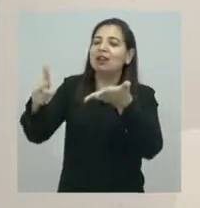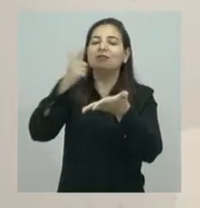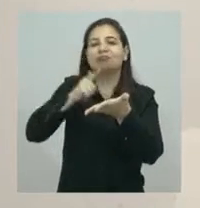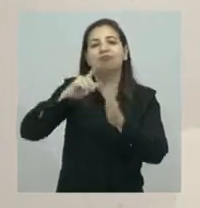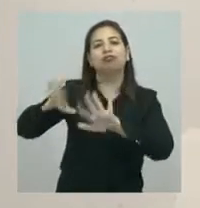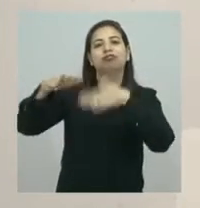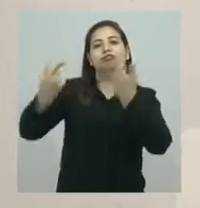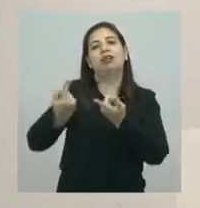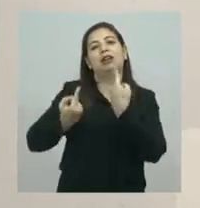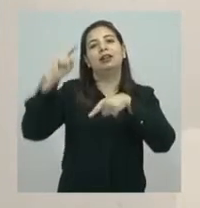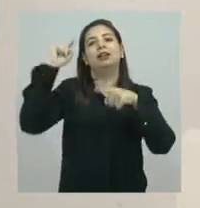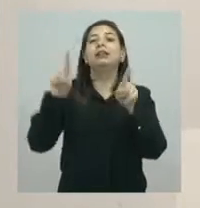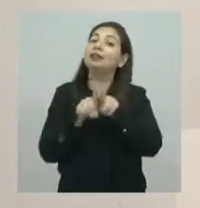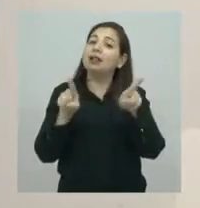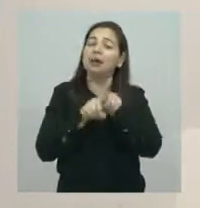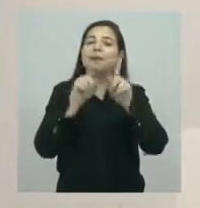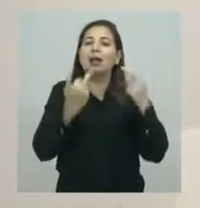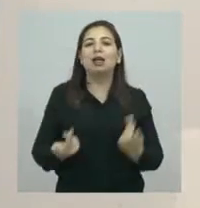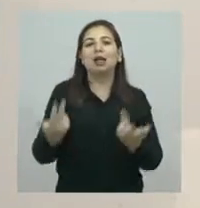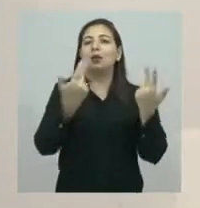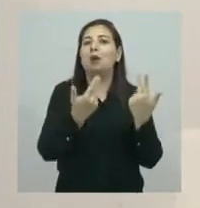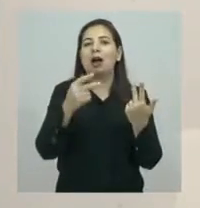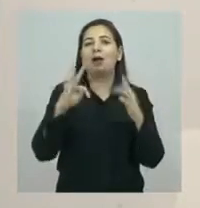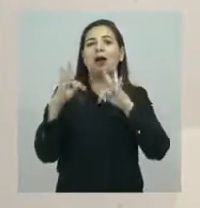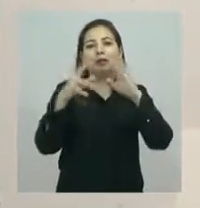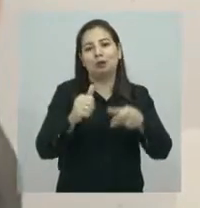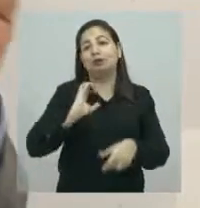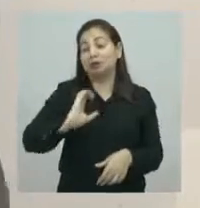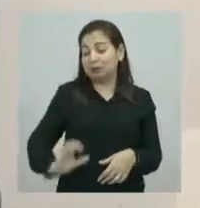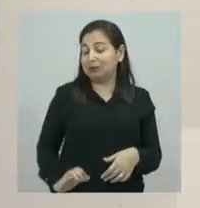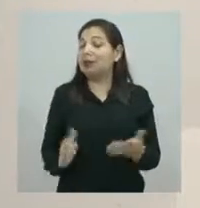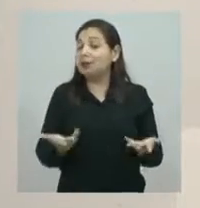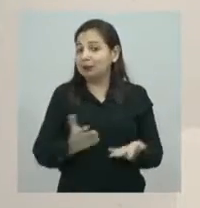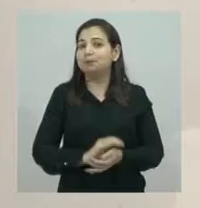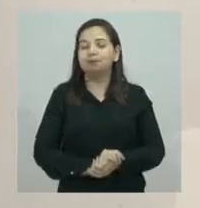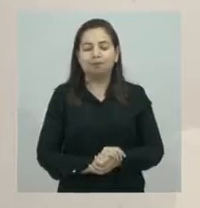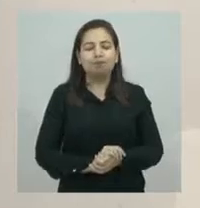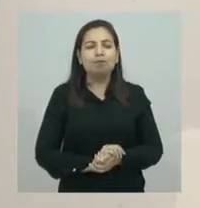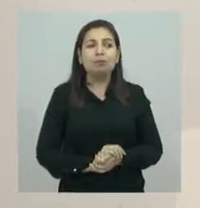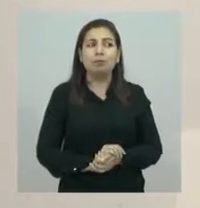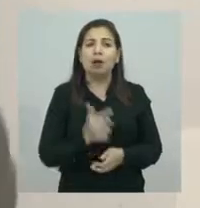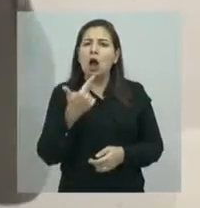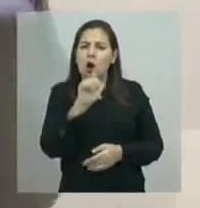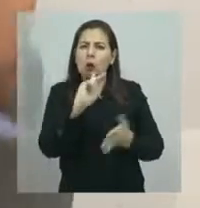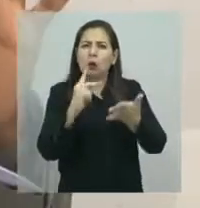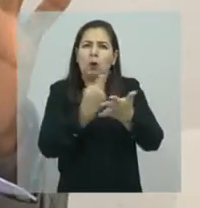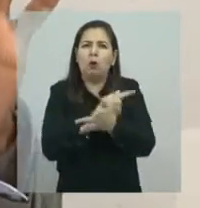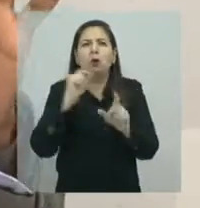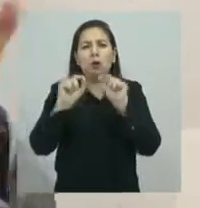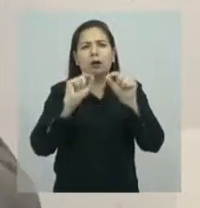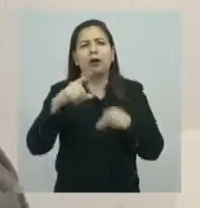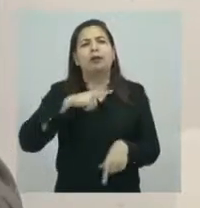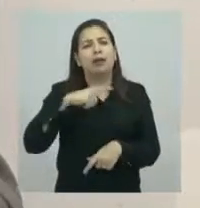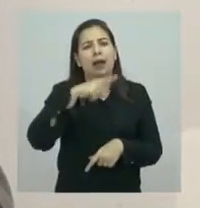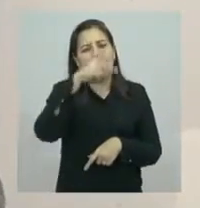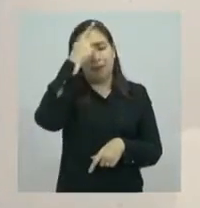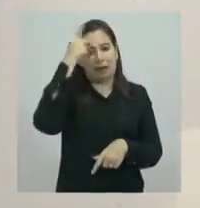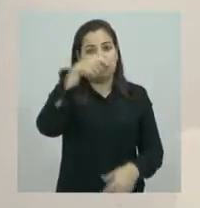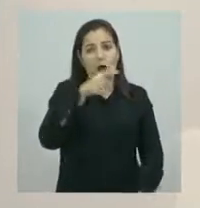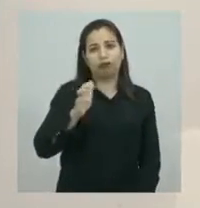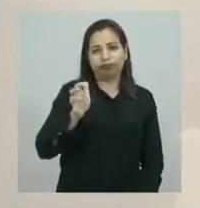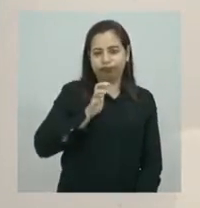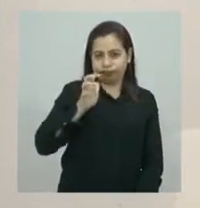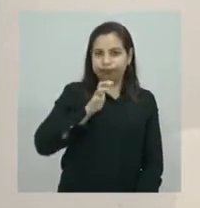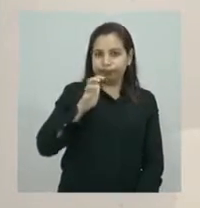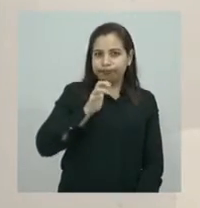bem acirrada, aí eu vi duas pessoas estavam lá discutindo. Uma pessoa, que é uma pessoa de classe média alta, que inclusive era aluno